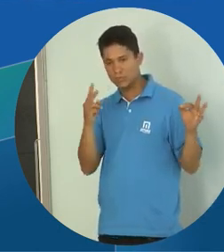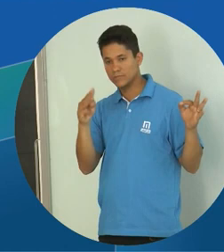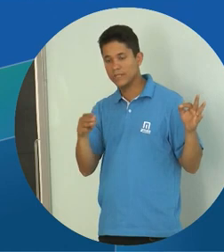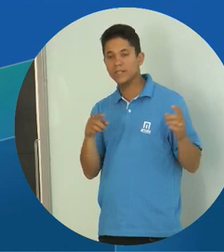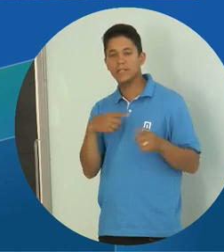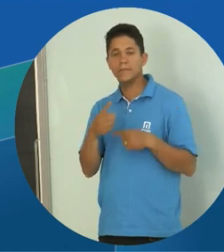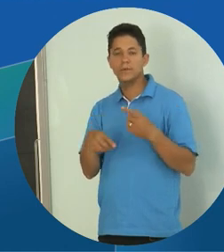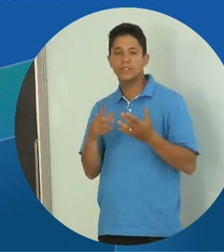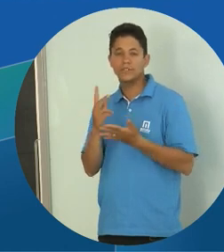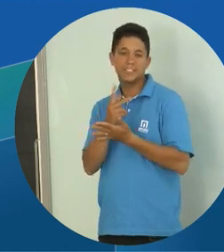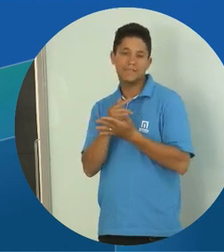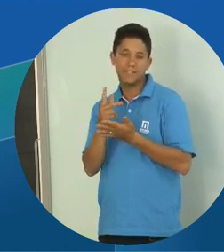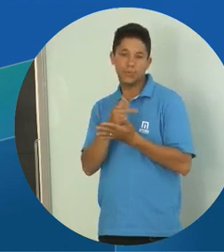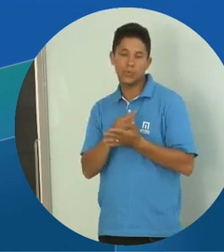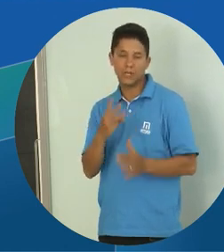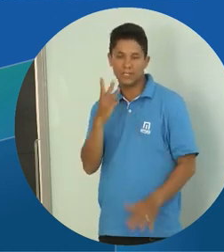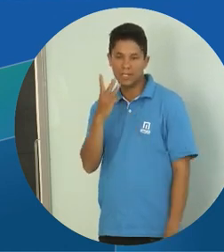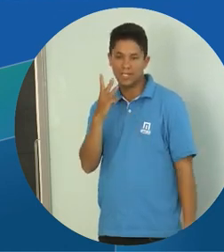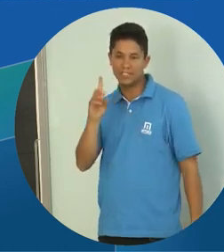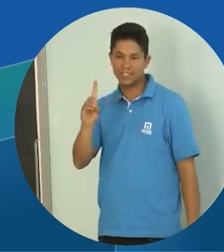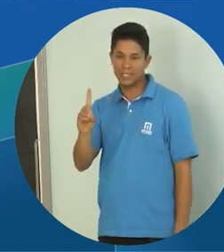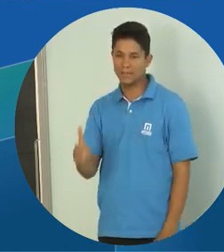depois, simulando como se fosse